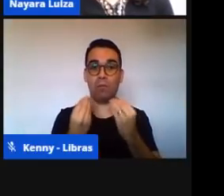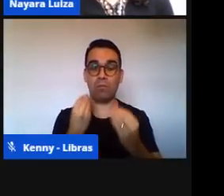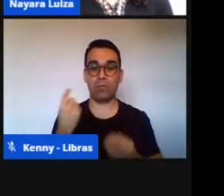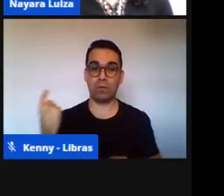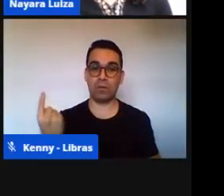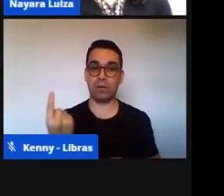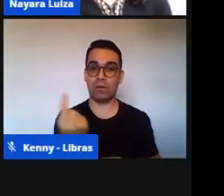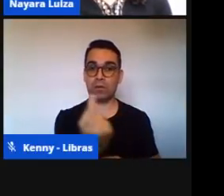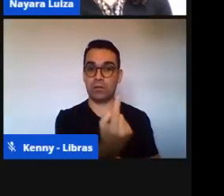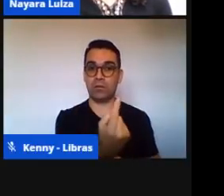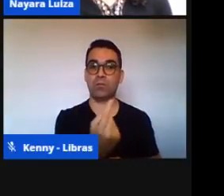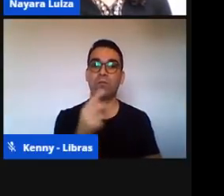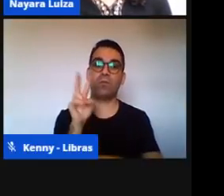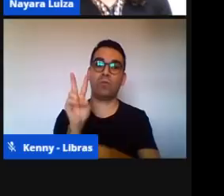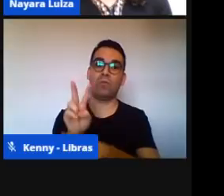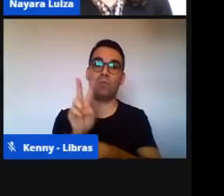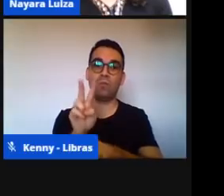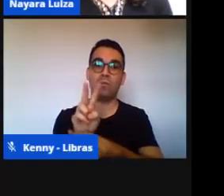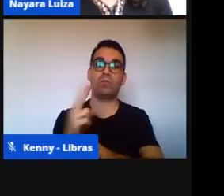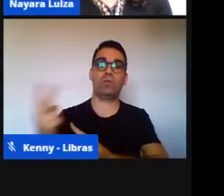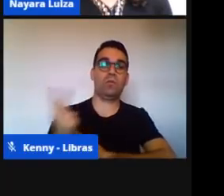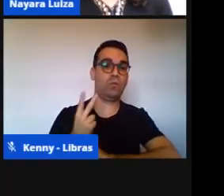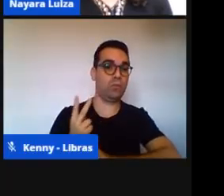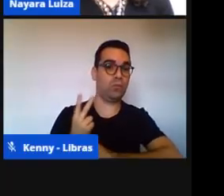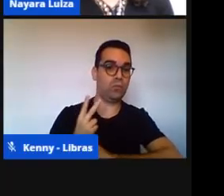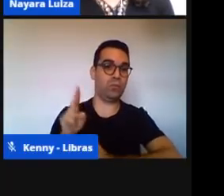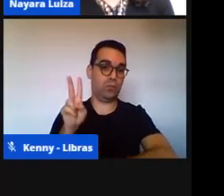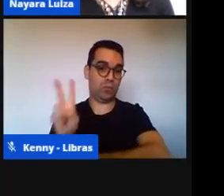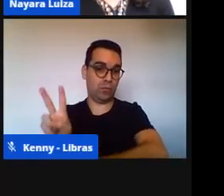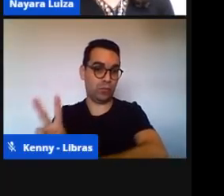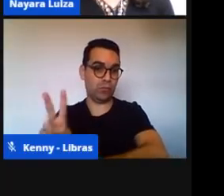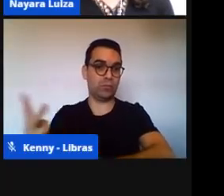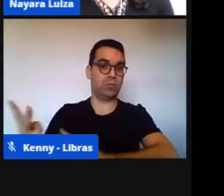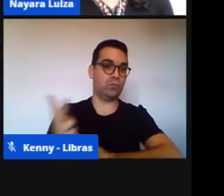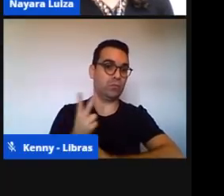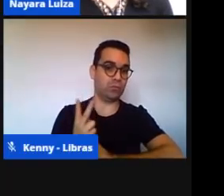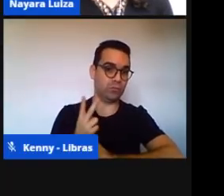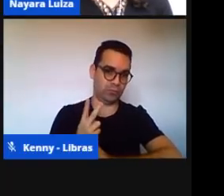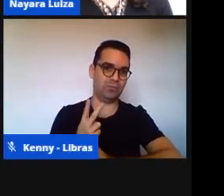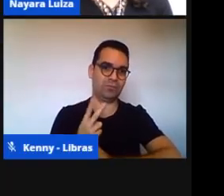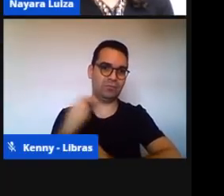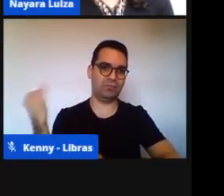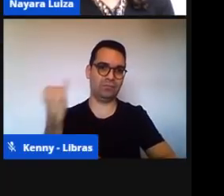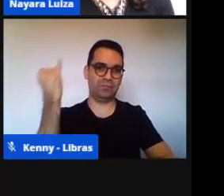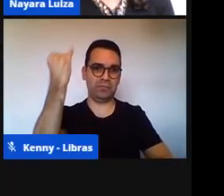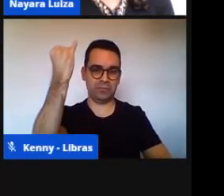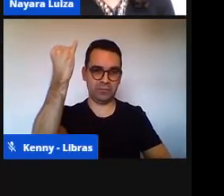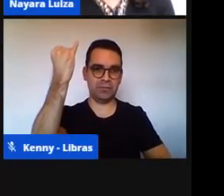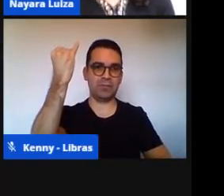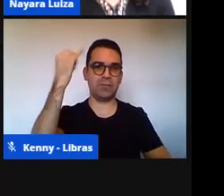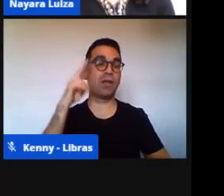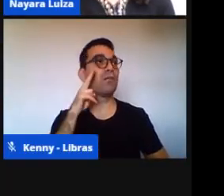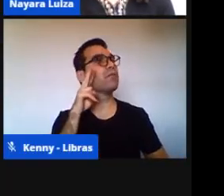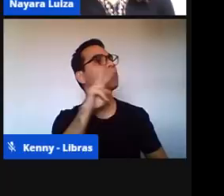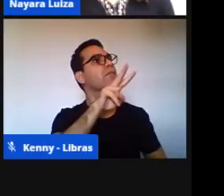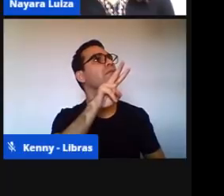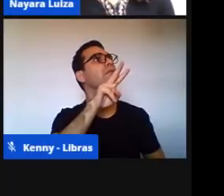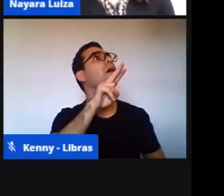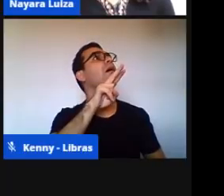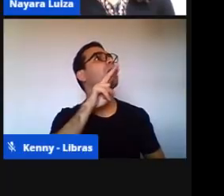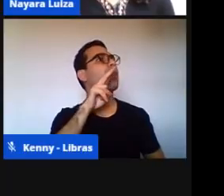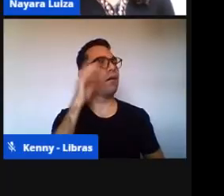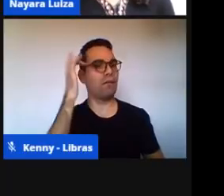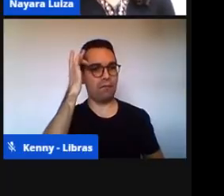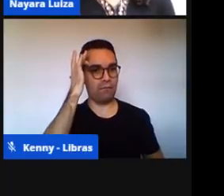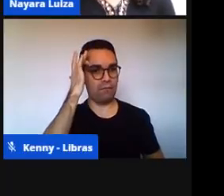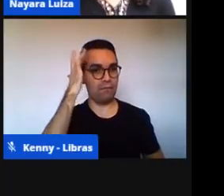gente, né? E tendo cartazes ali na área de manipulação de alimentos, fica visível e fica fácil da gente lembrar